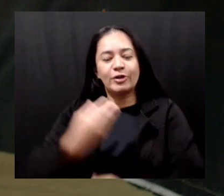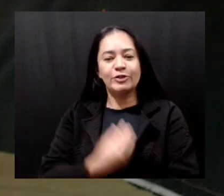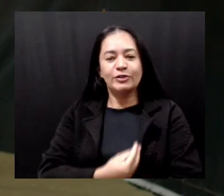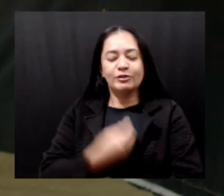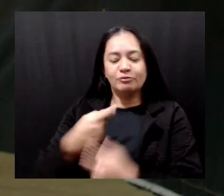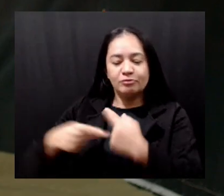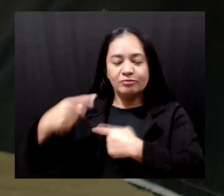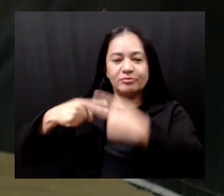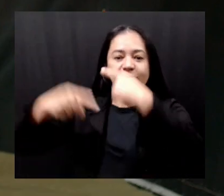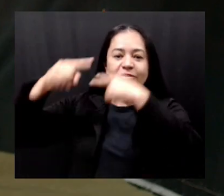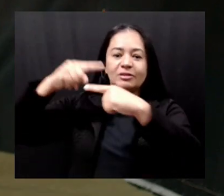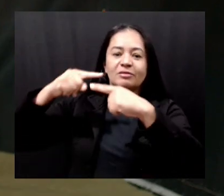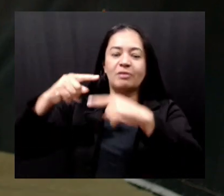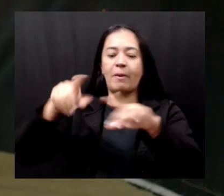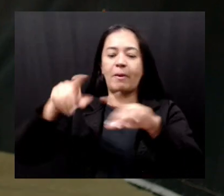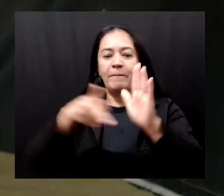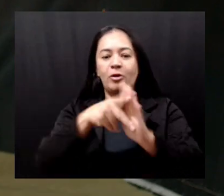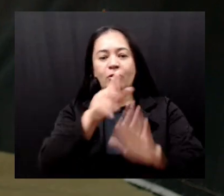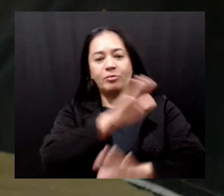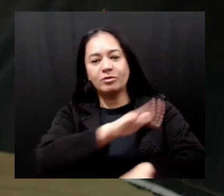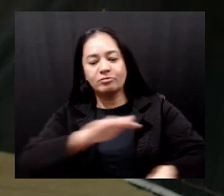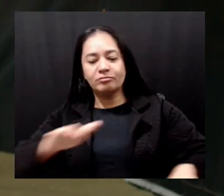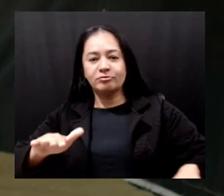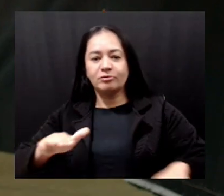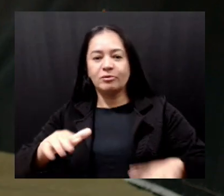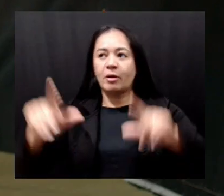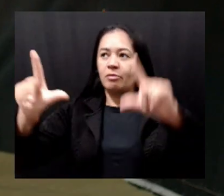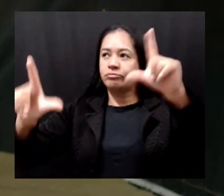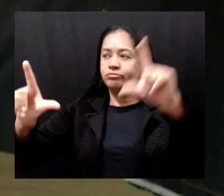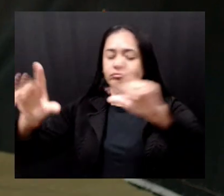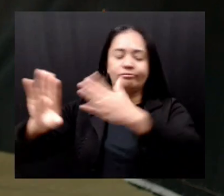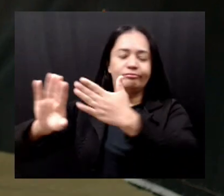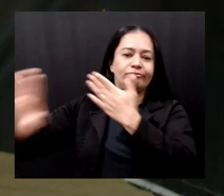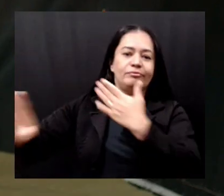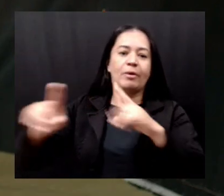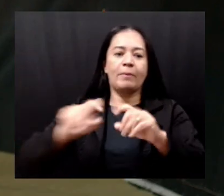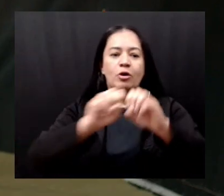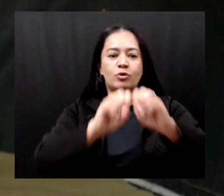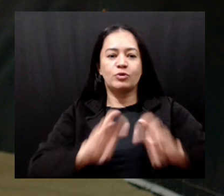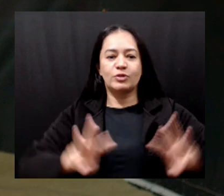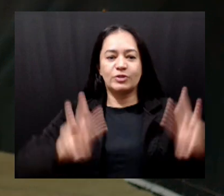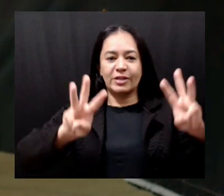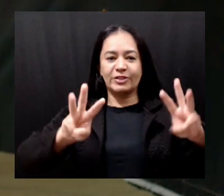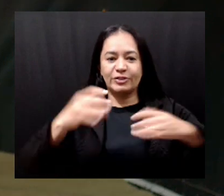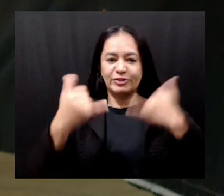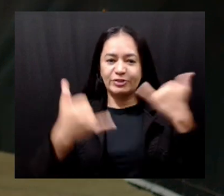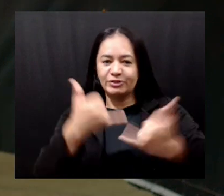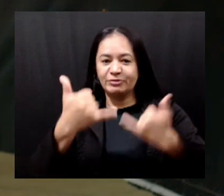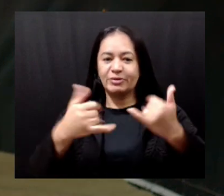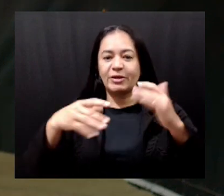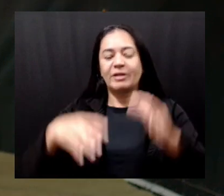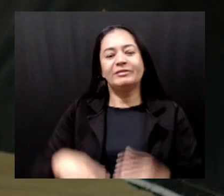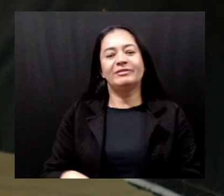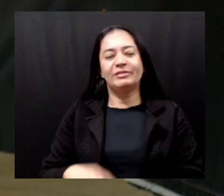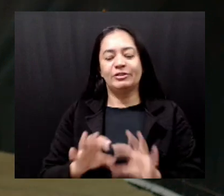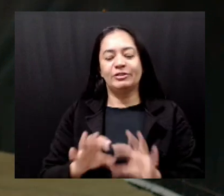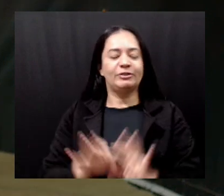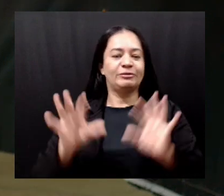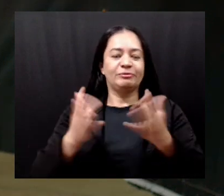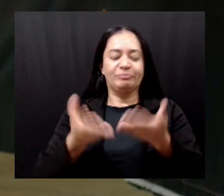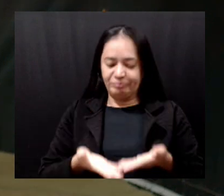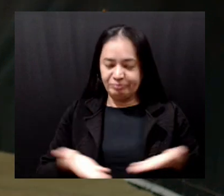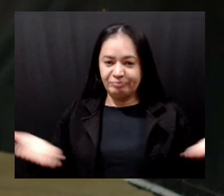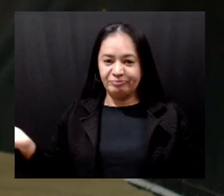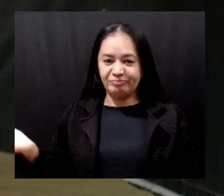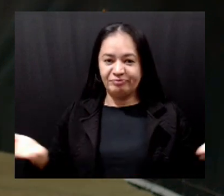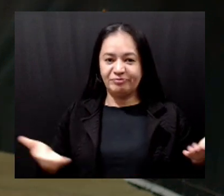das crianças longe das telas. O site Brincar é Pique, do Plano Primeira Infância Campineira, está disponível, reúne diversas sugestões